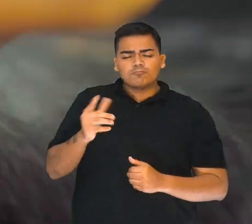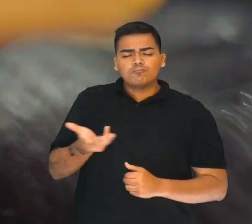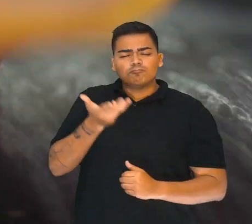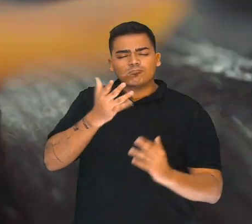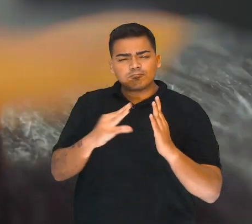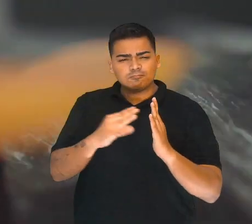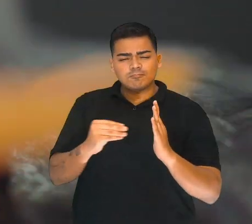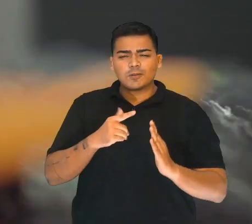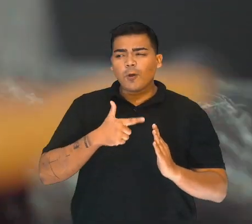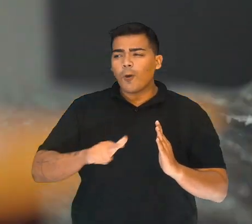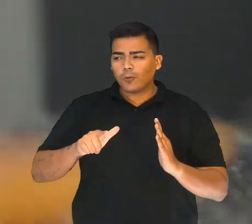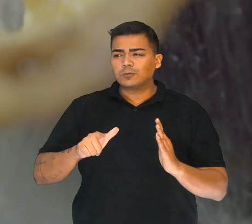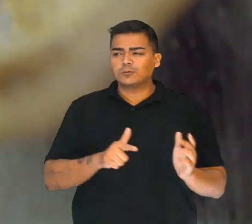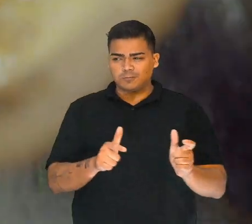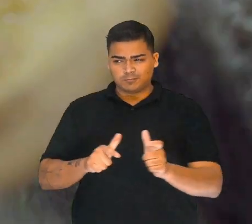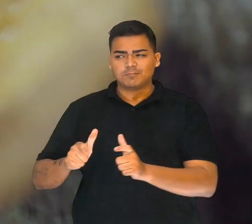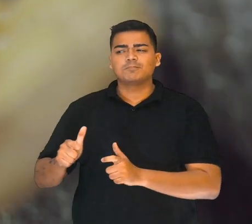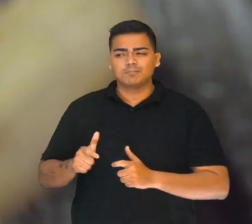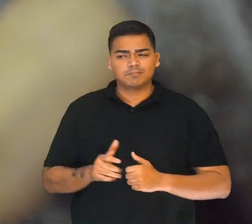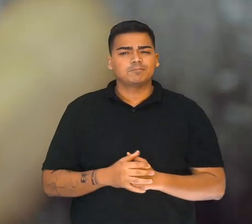buscar inspiração em outros lugares.